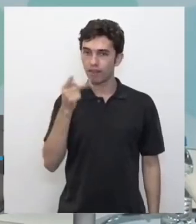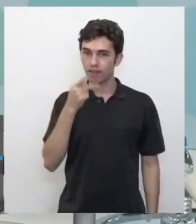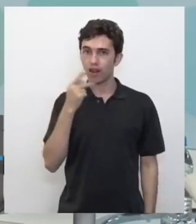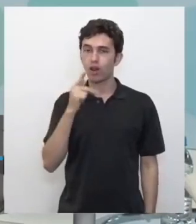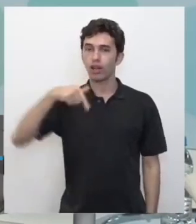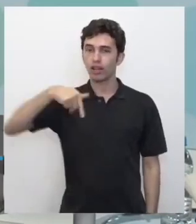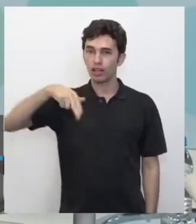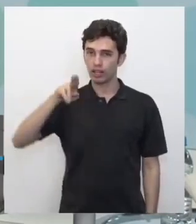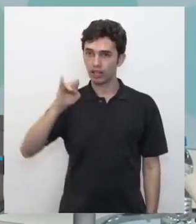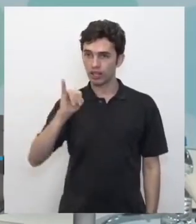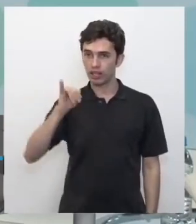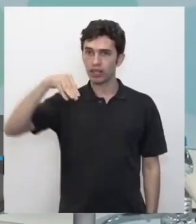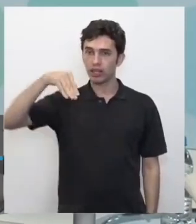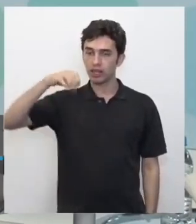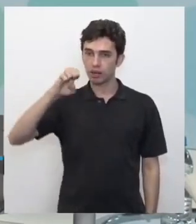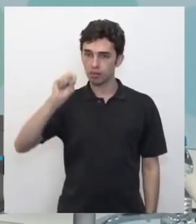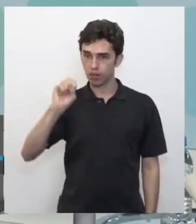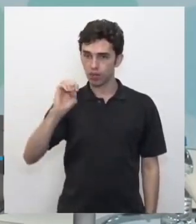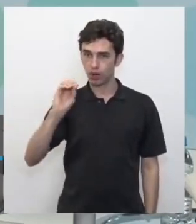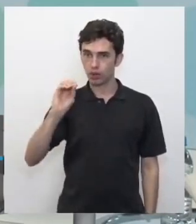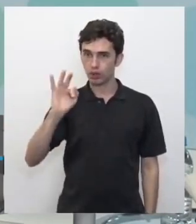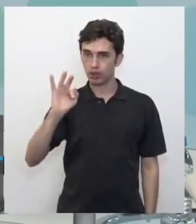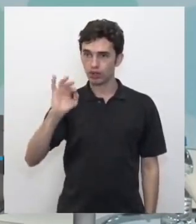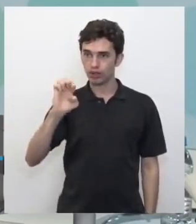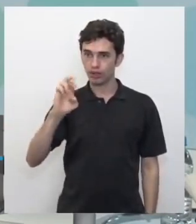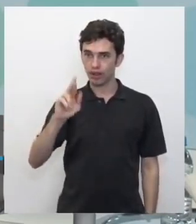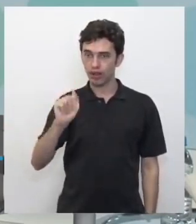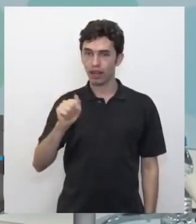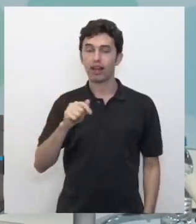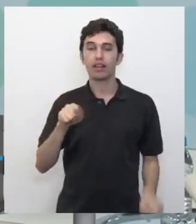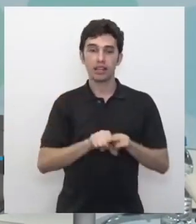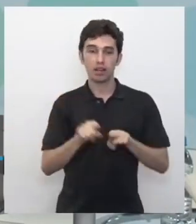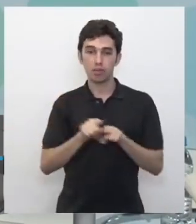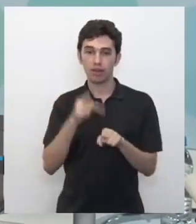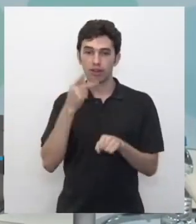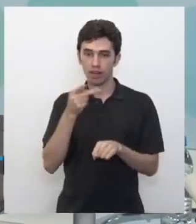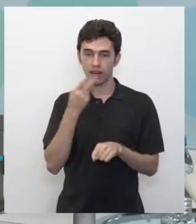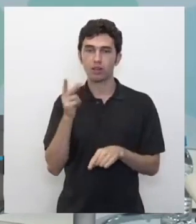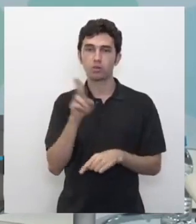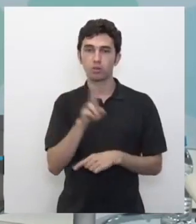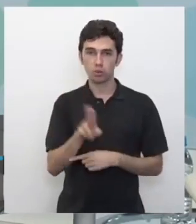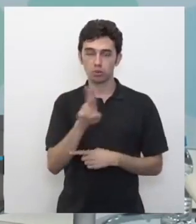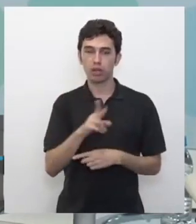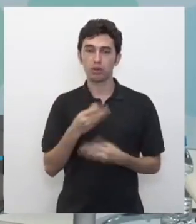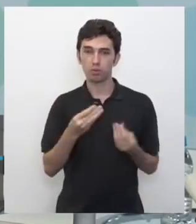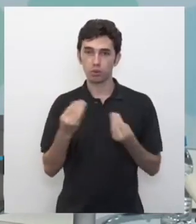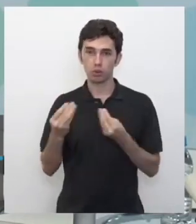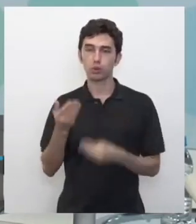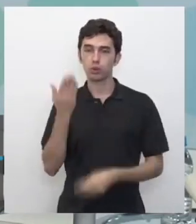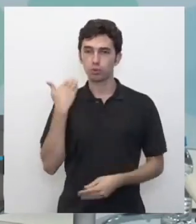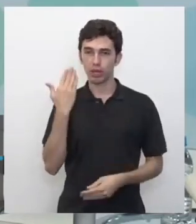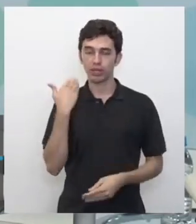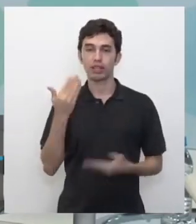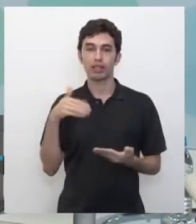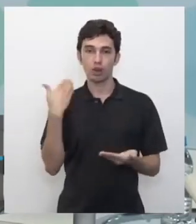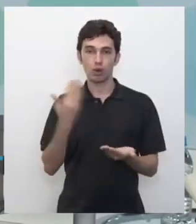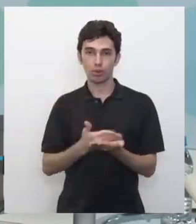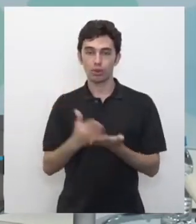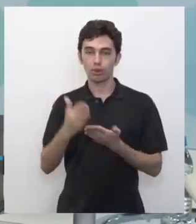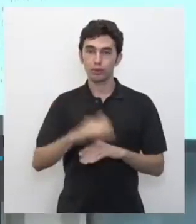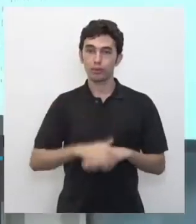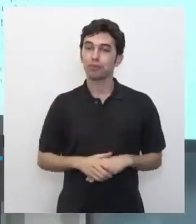gente tem aqui também a Pro Carla falando a dança com fundamento de Laban. Isso, mencionaram exatamente. aqui antes da gente colocar esse slide.